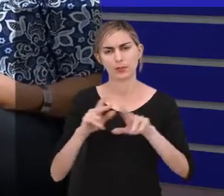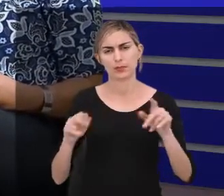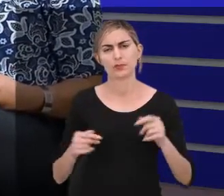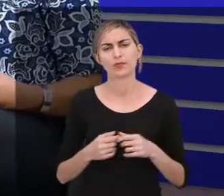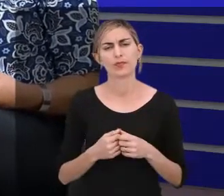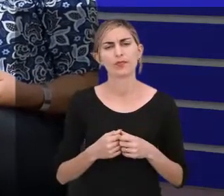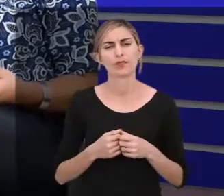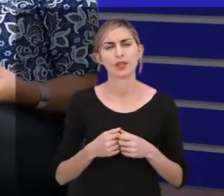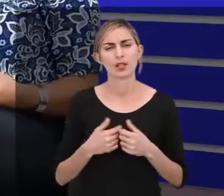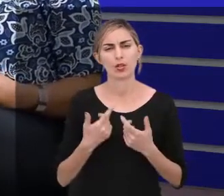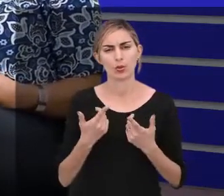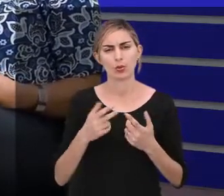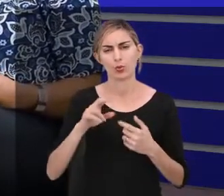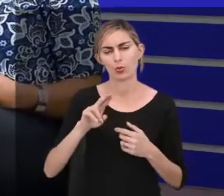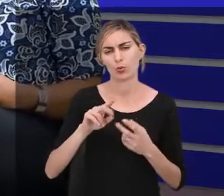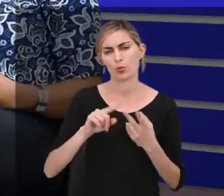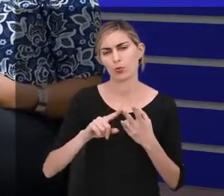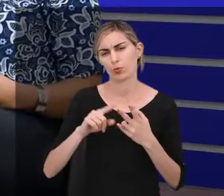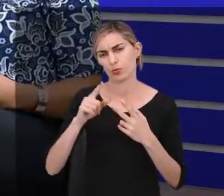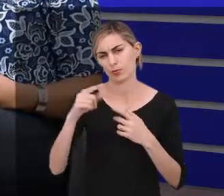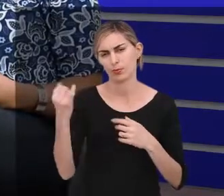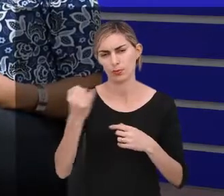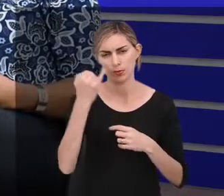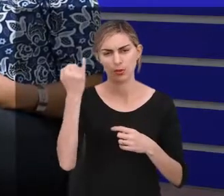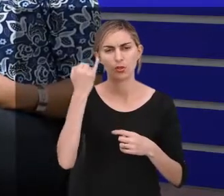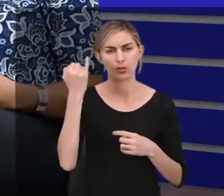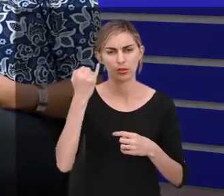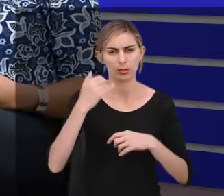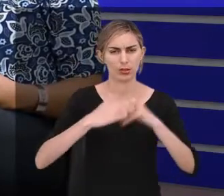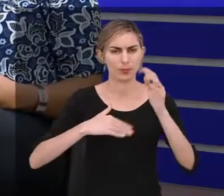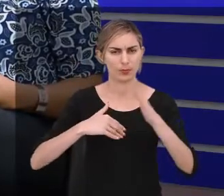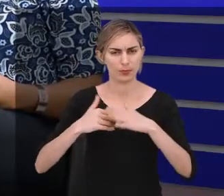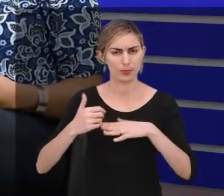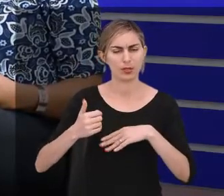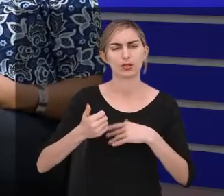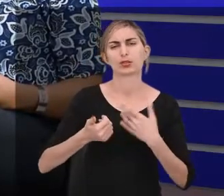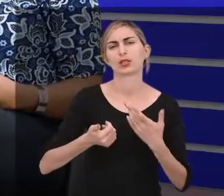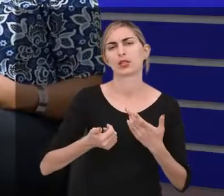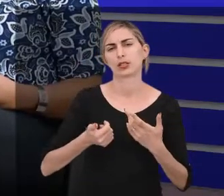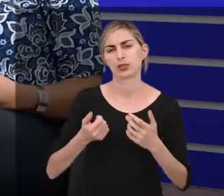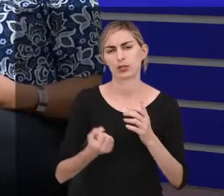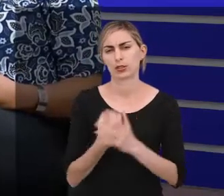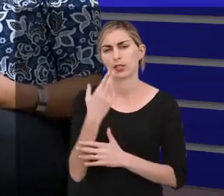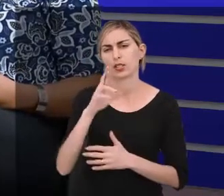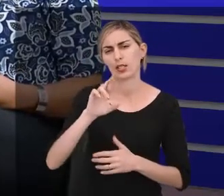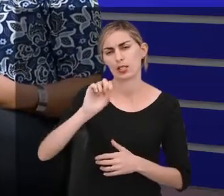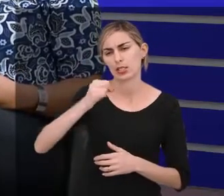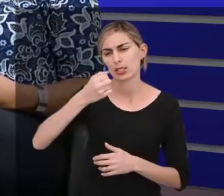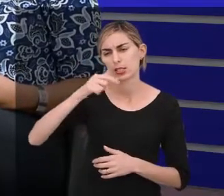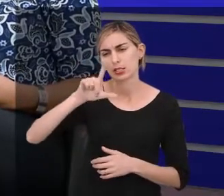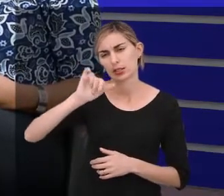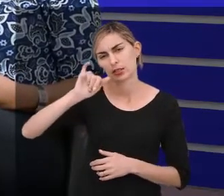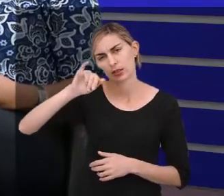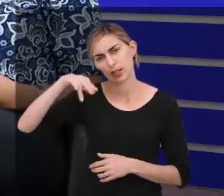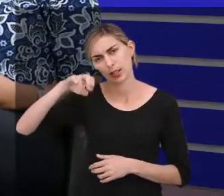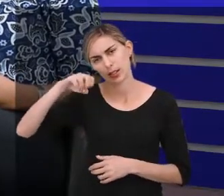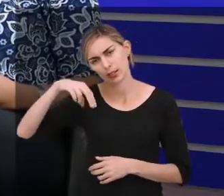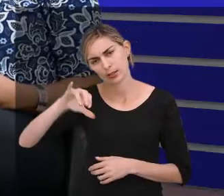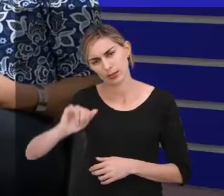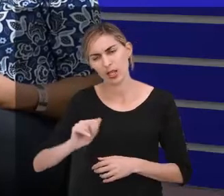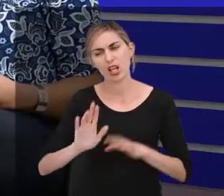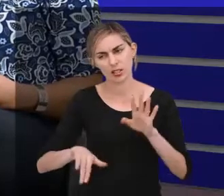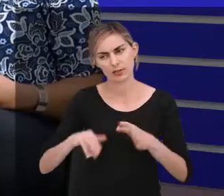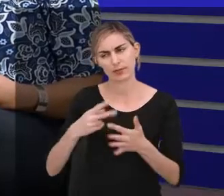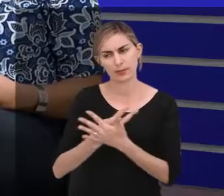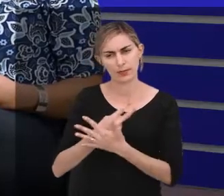desenvolver. Isso, o riso é super importante para a gente criar a habilidade de resiliência, né? A gente de repente erra,